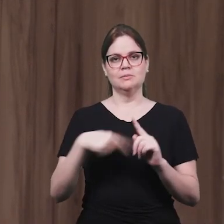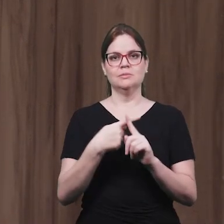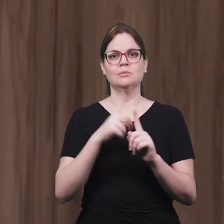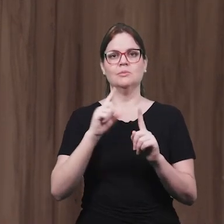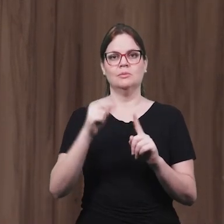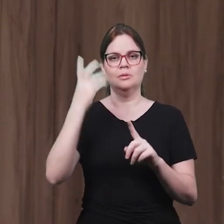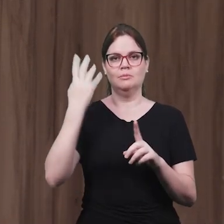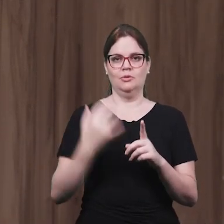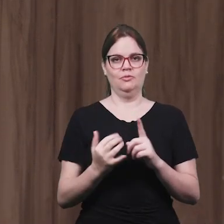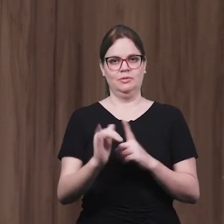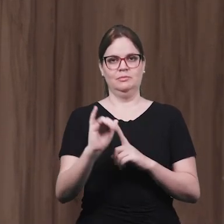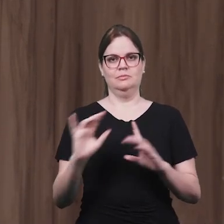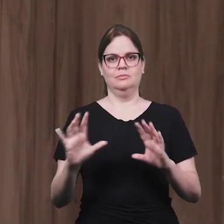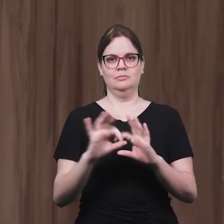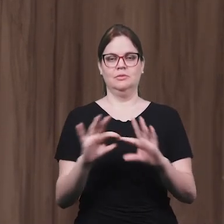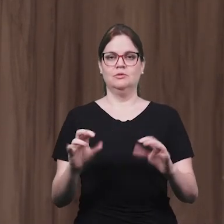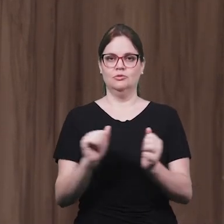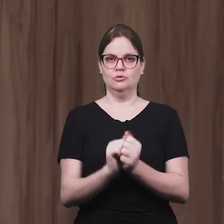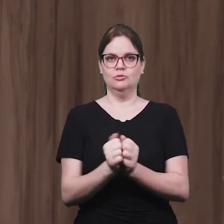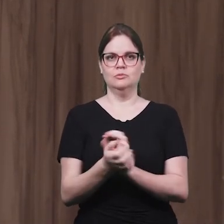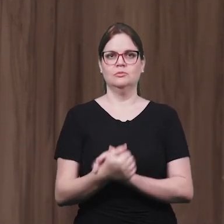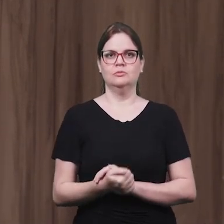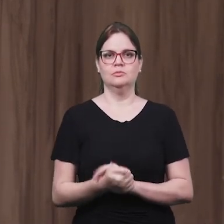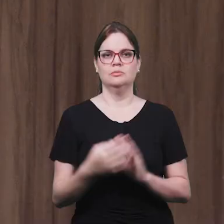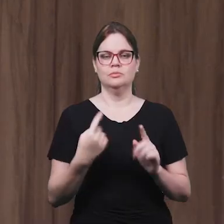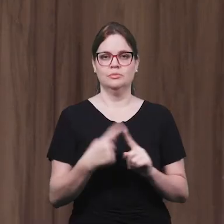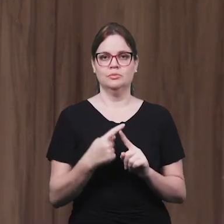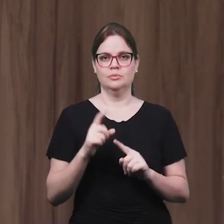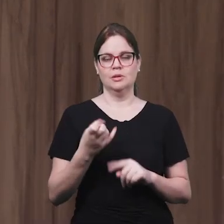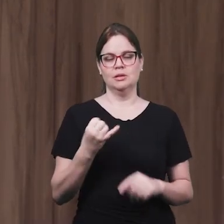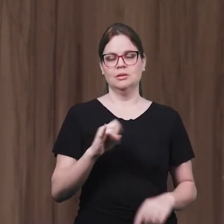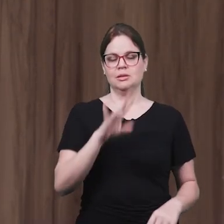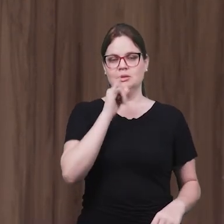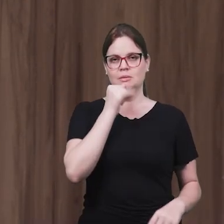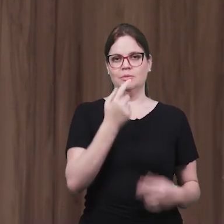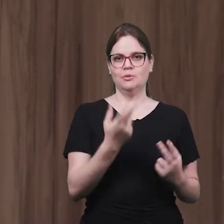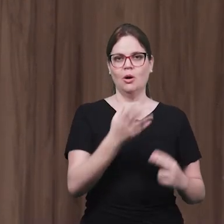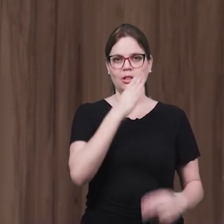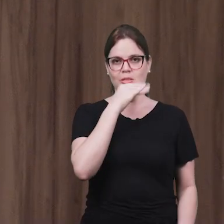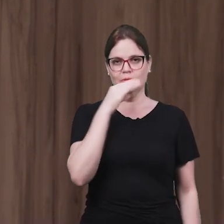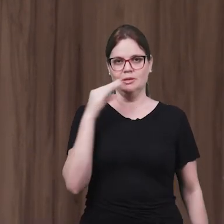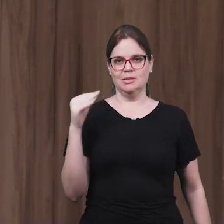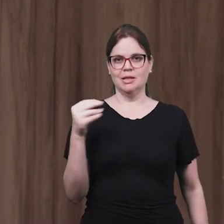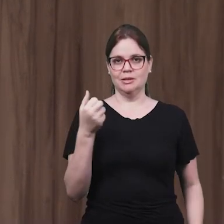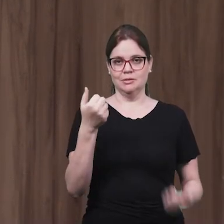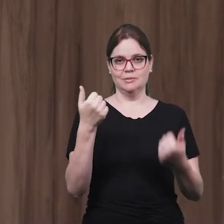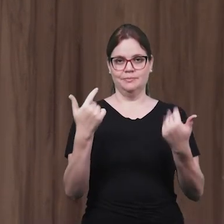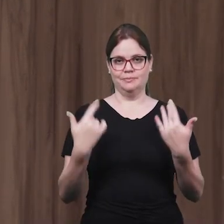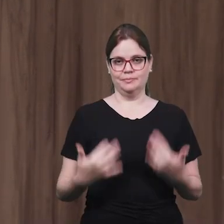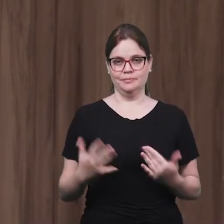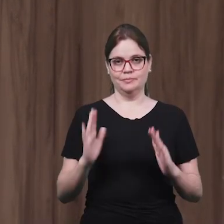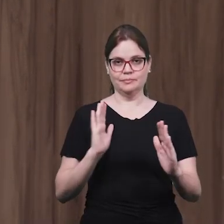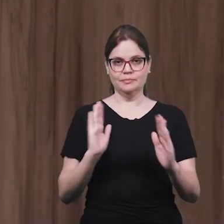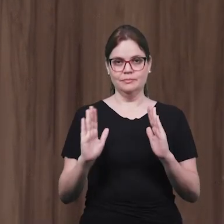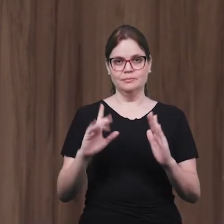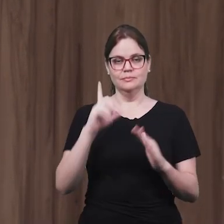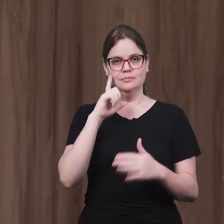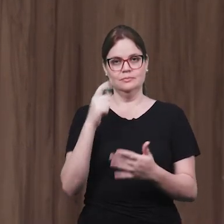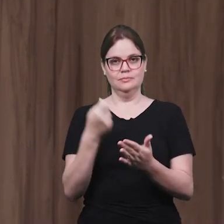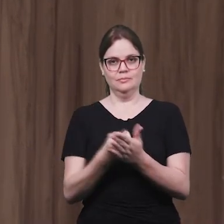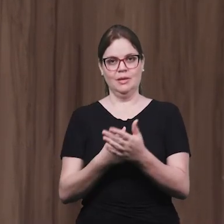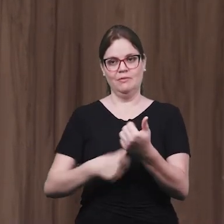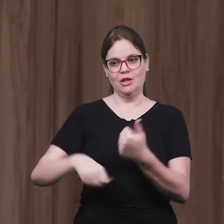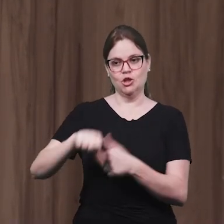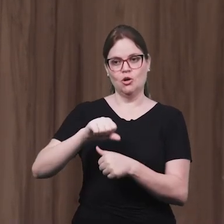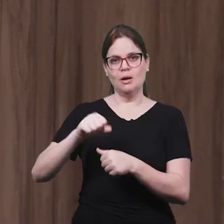fundamental para que, no caso aí, a criança, o adolescente, como Eliana falou, essa fase de indo para